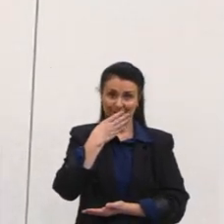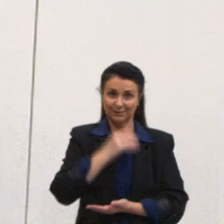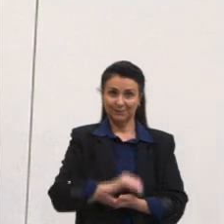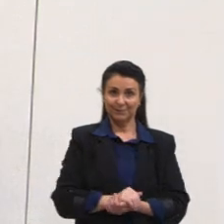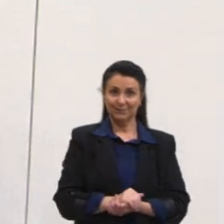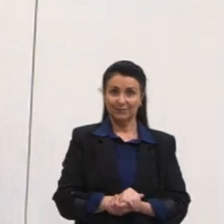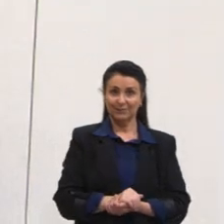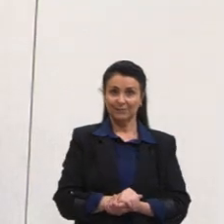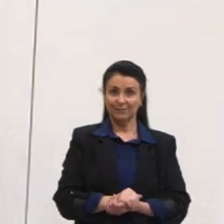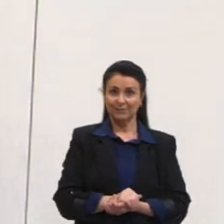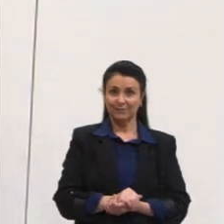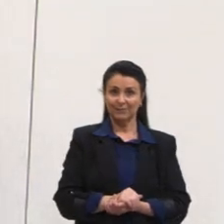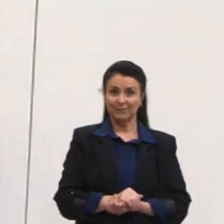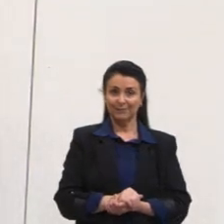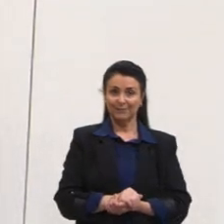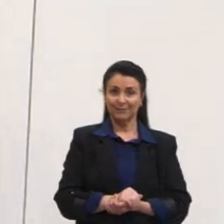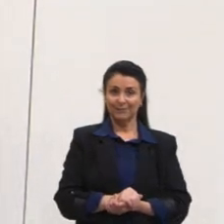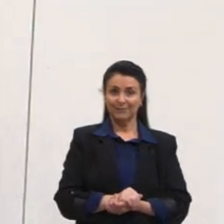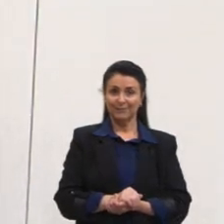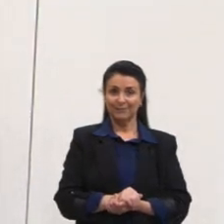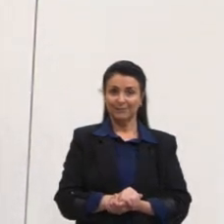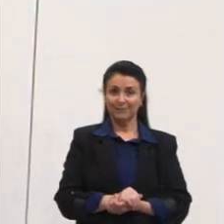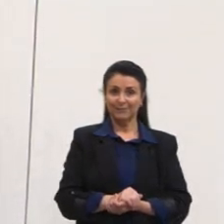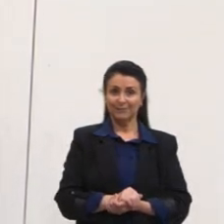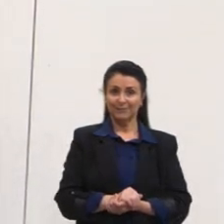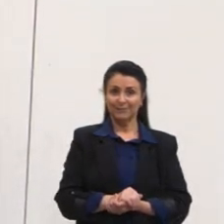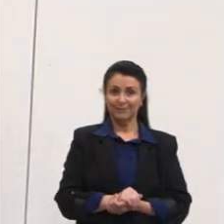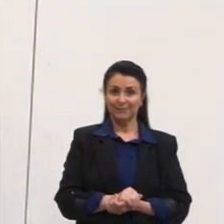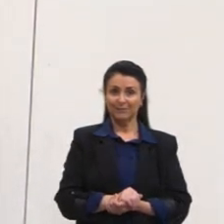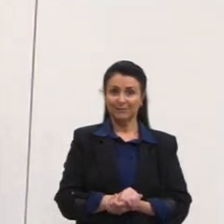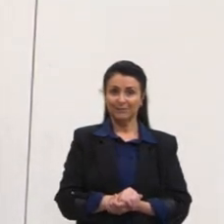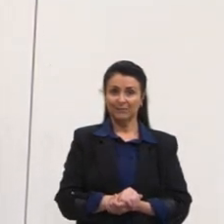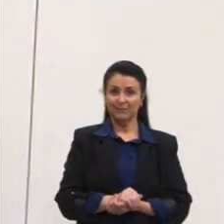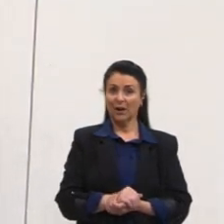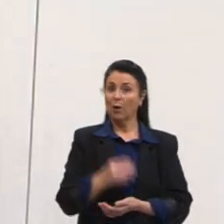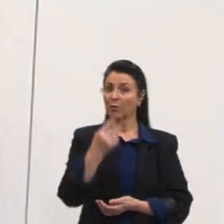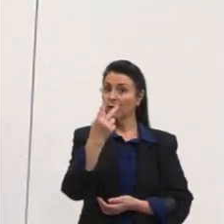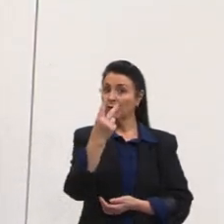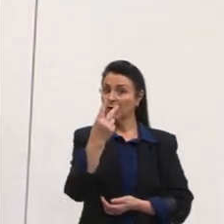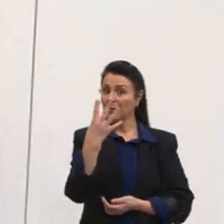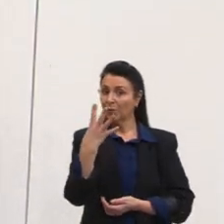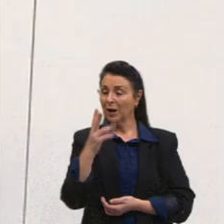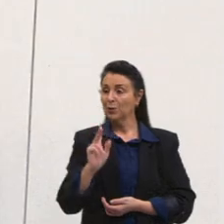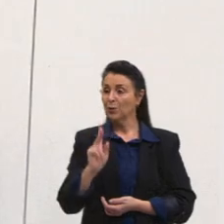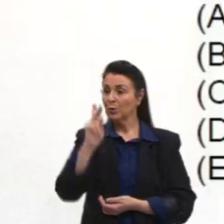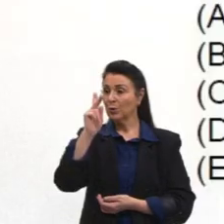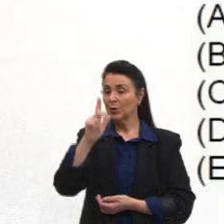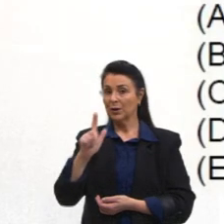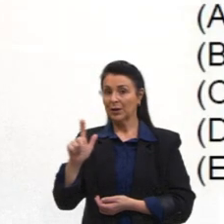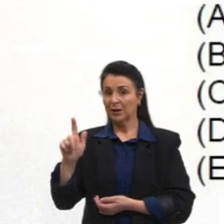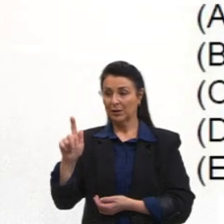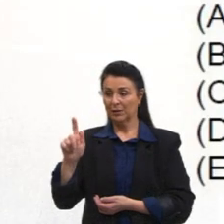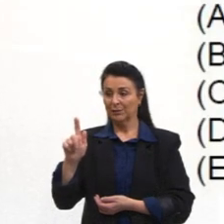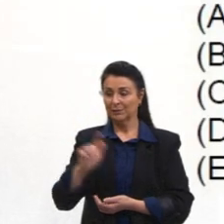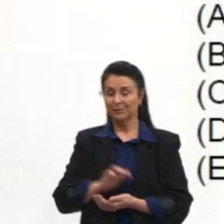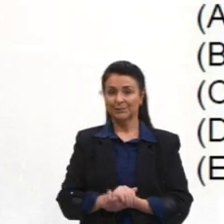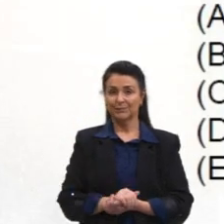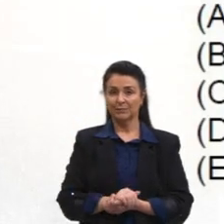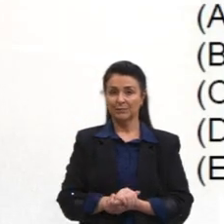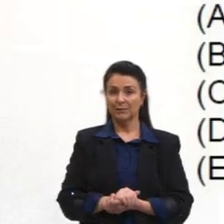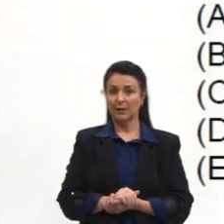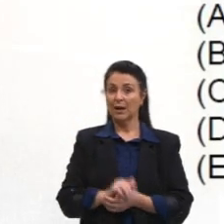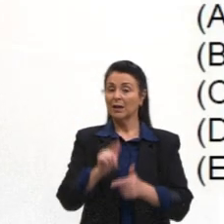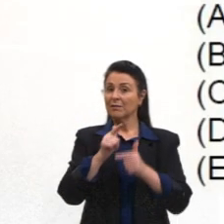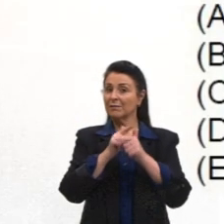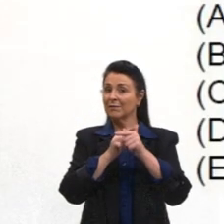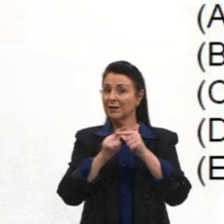é um saco de açúcar que pesa 24 quilos gramas vai